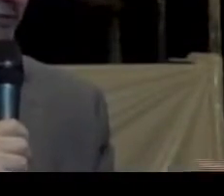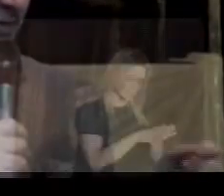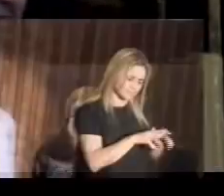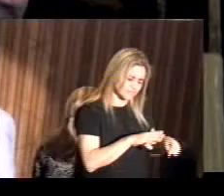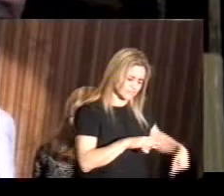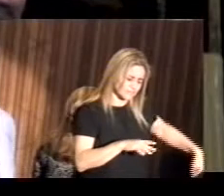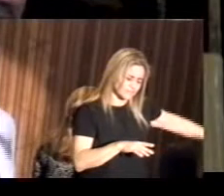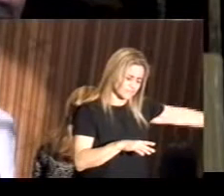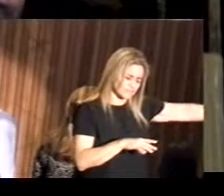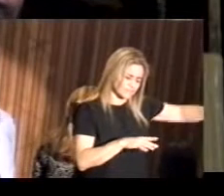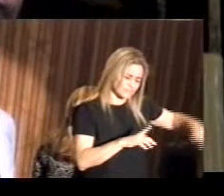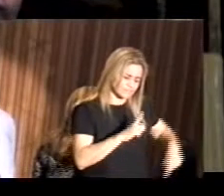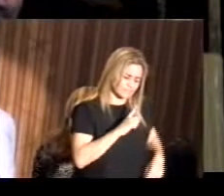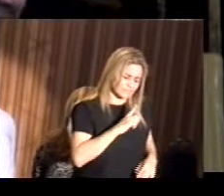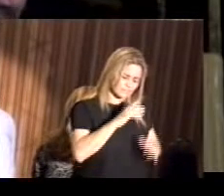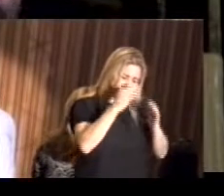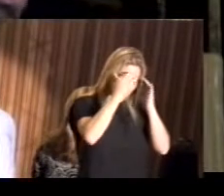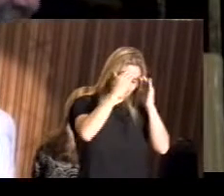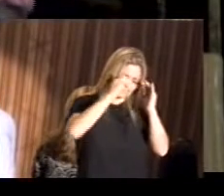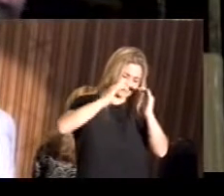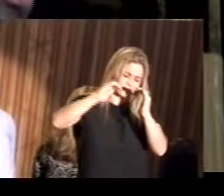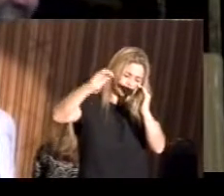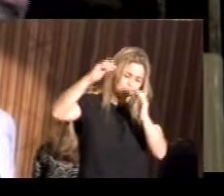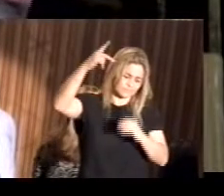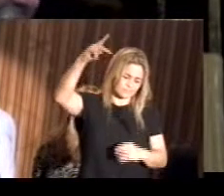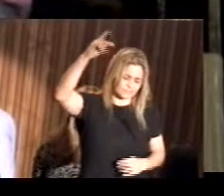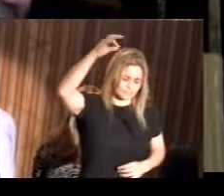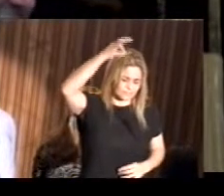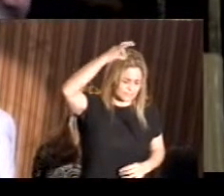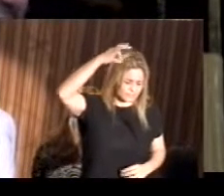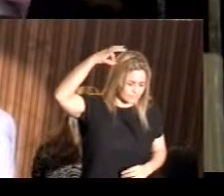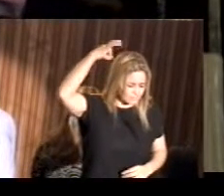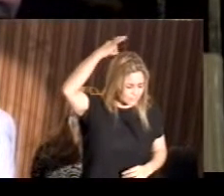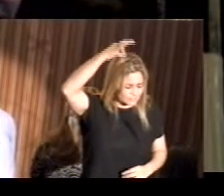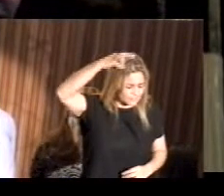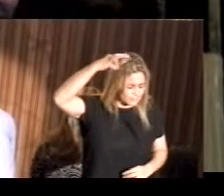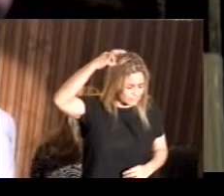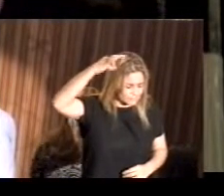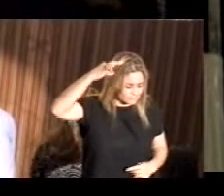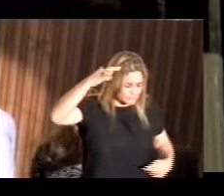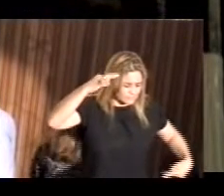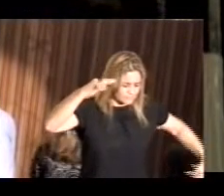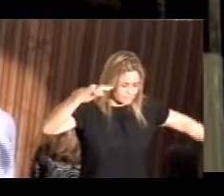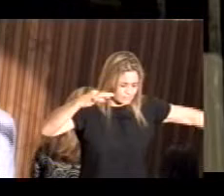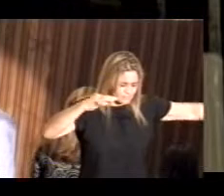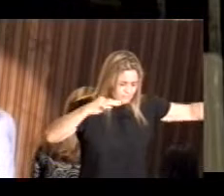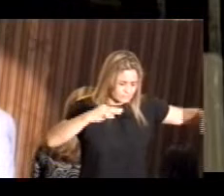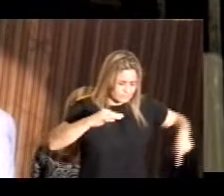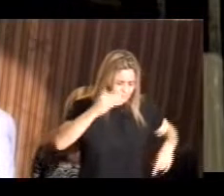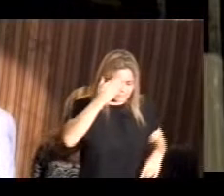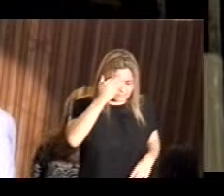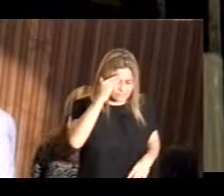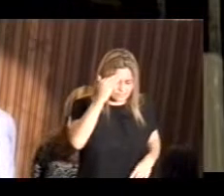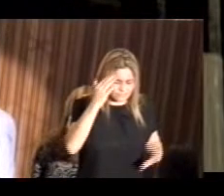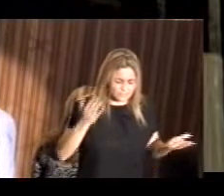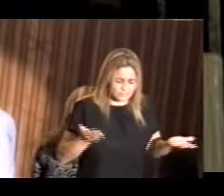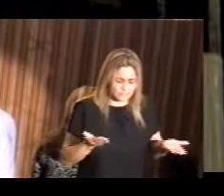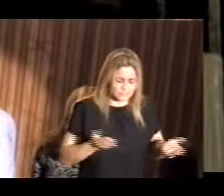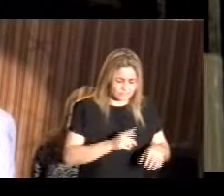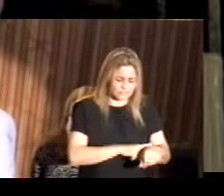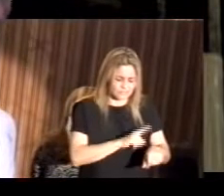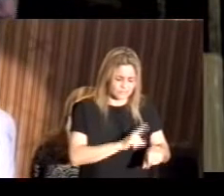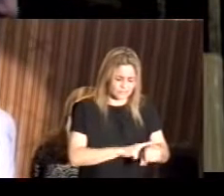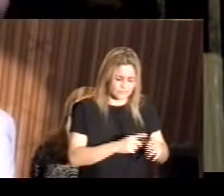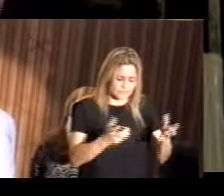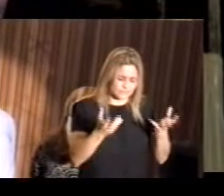ouvindo a voz do teu Espírito e eles estão entendendo os movimentos do Senhor na vida deles. E nessa hora eu quero te